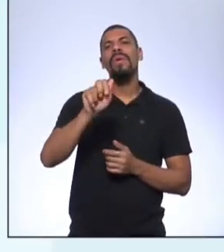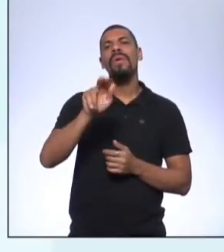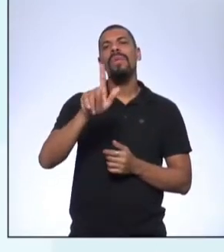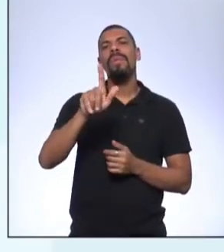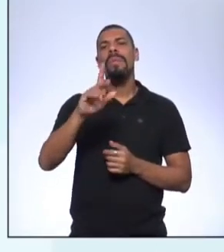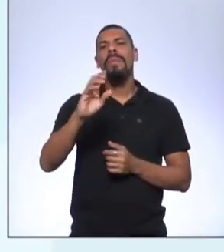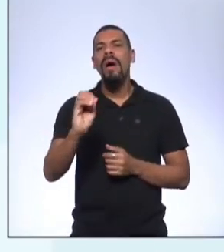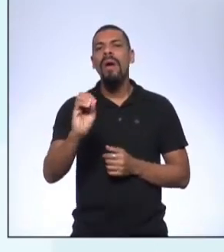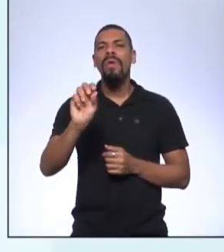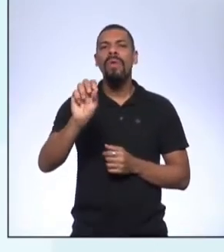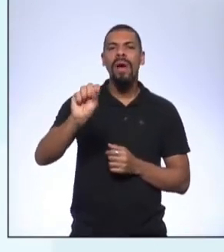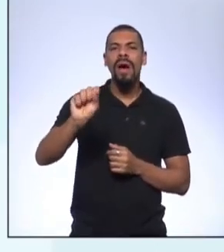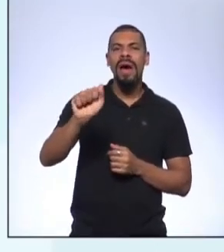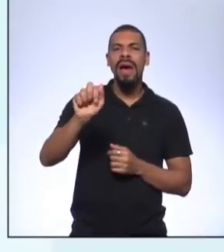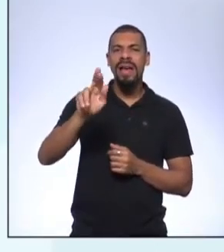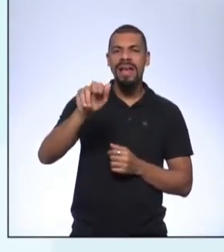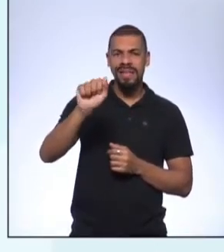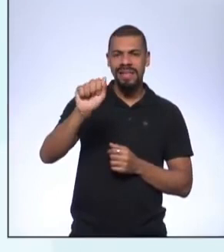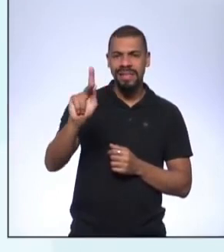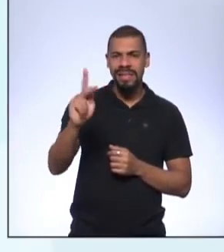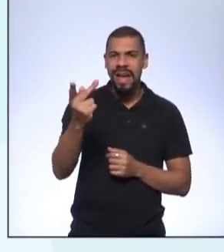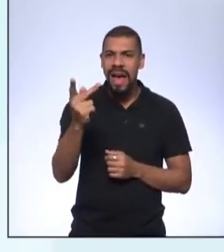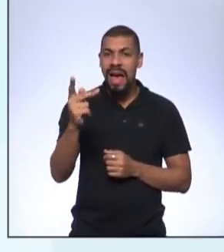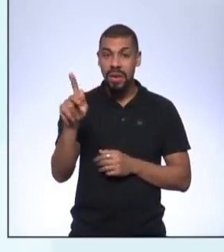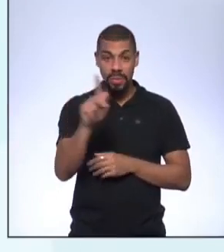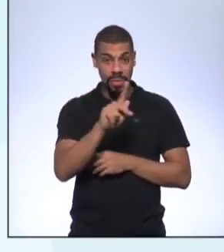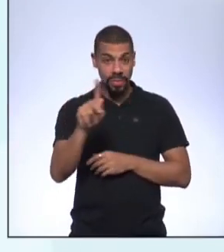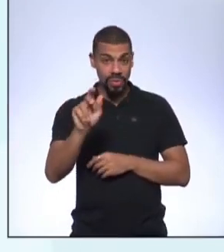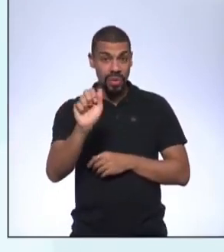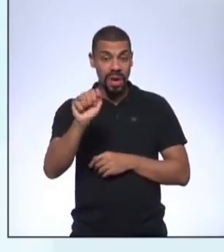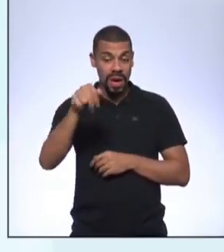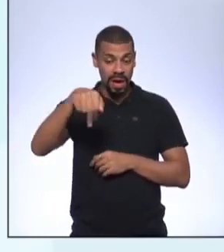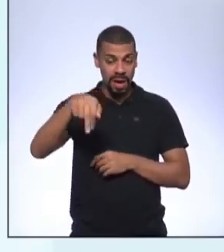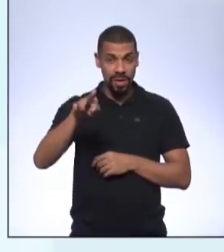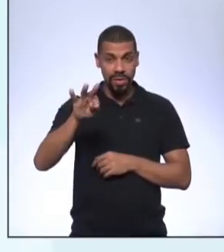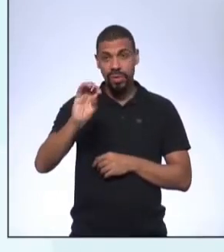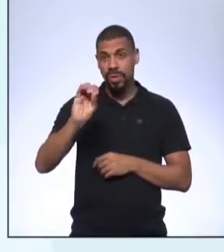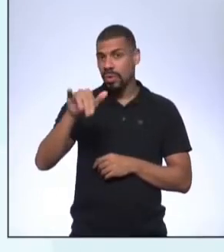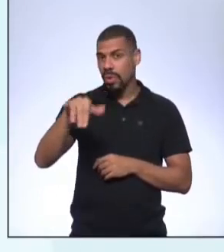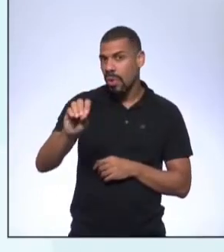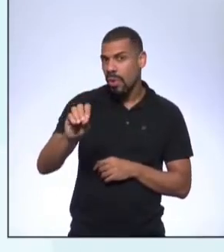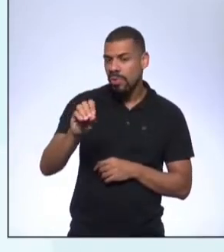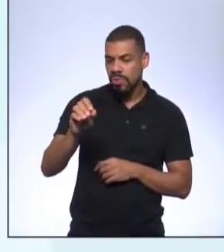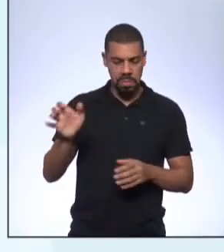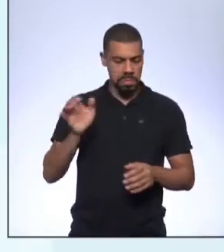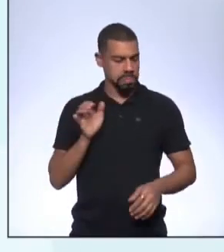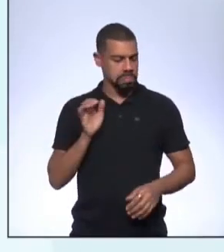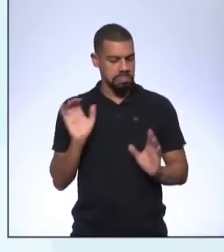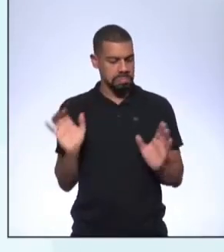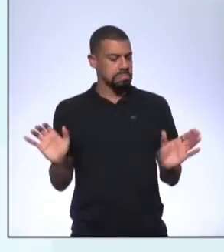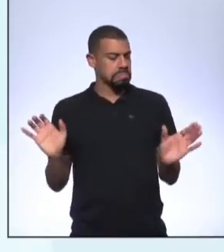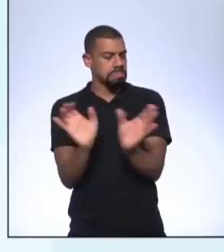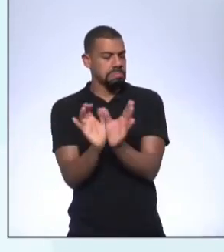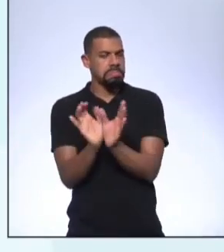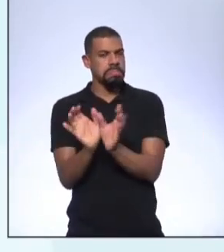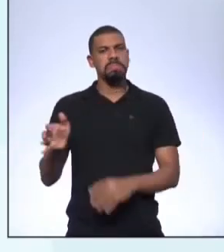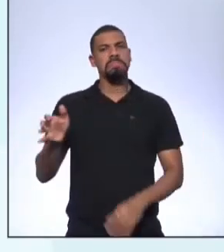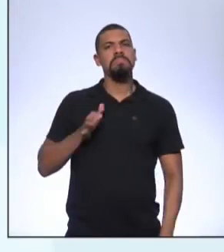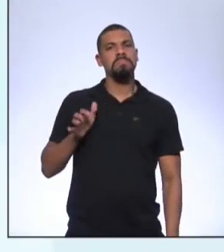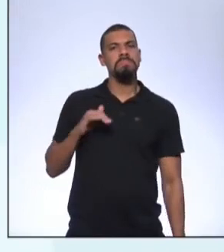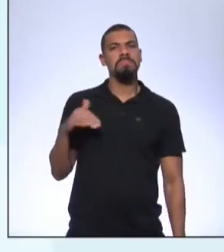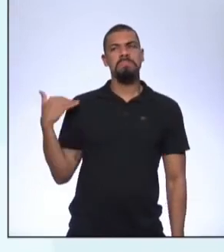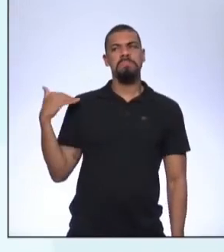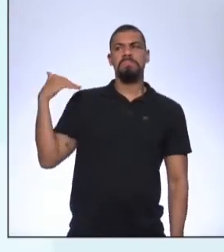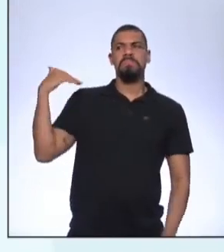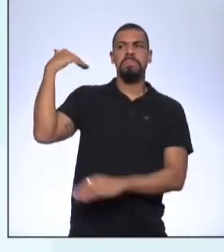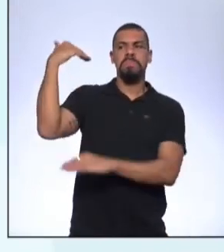Leire, Eduardo, Thaís e o professor Antônio contribuem dizendo que acha que são nobres. O Matheus acha que são senhores